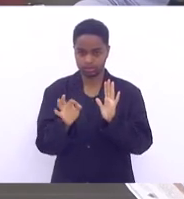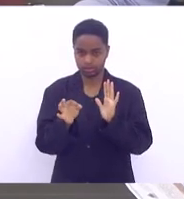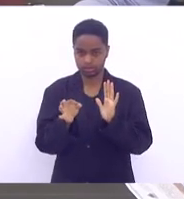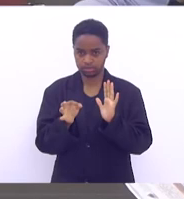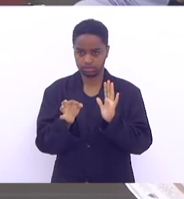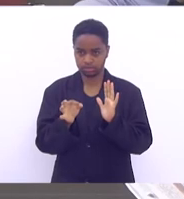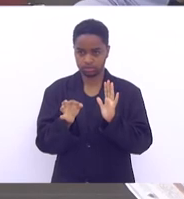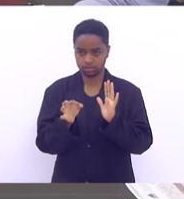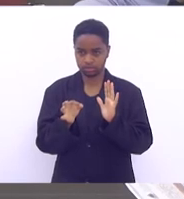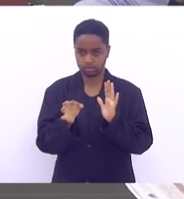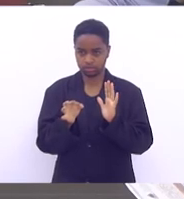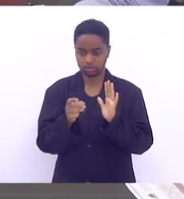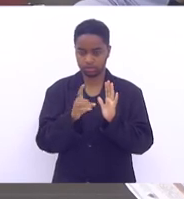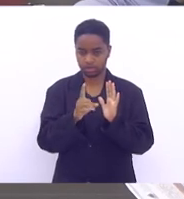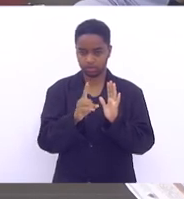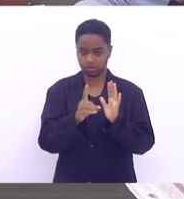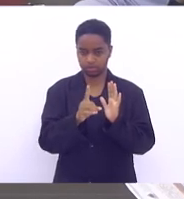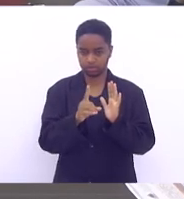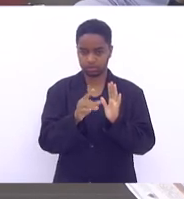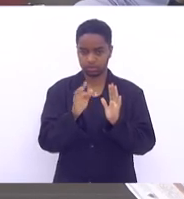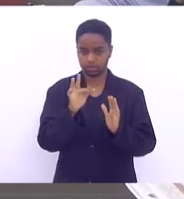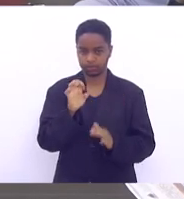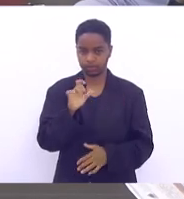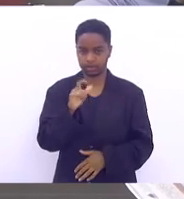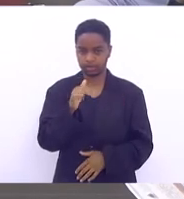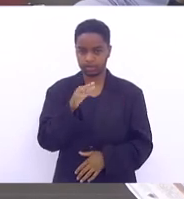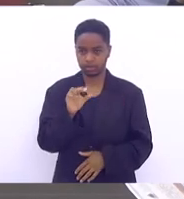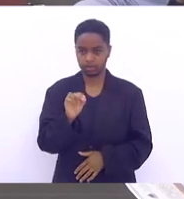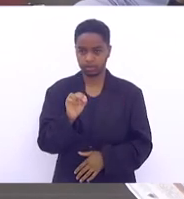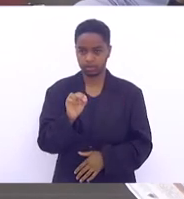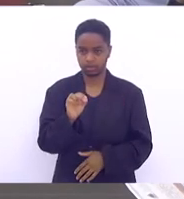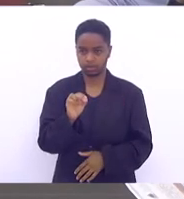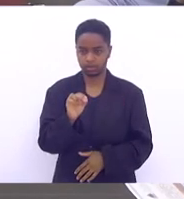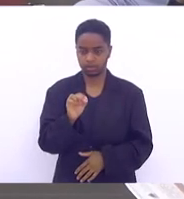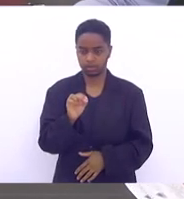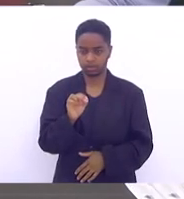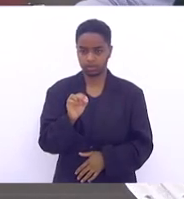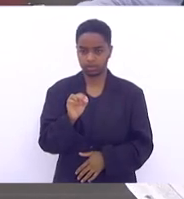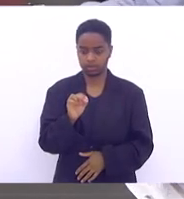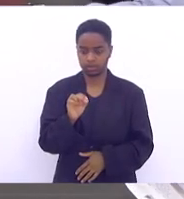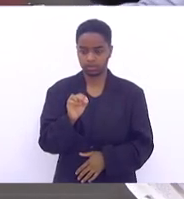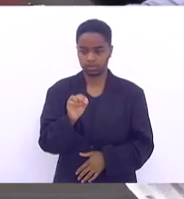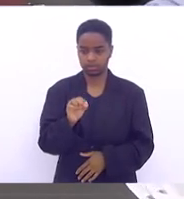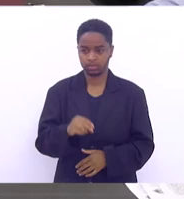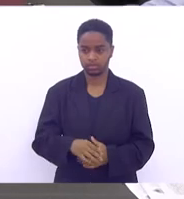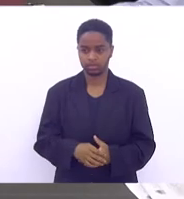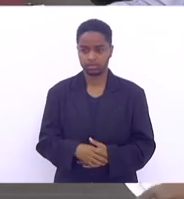Vossa Excelência, não? Não, é do Felipinho. O quê? Aí, Vinícius.